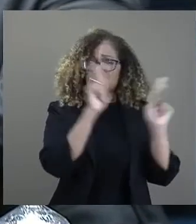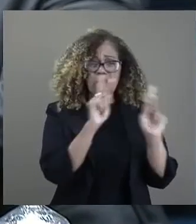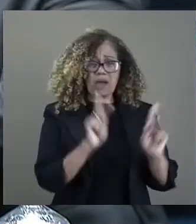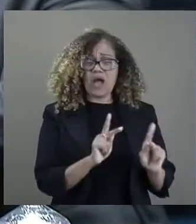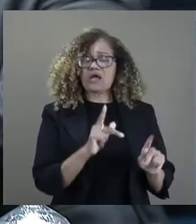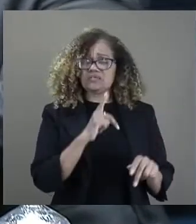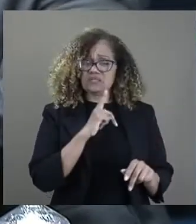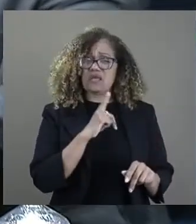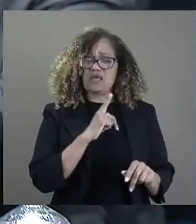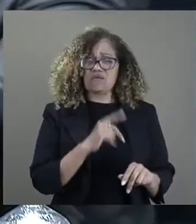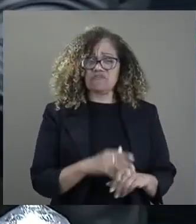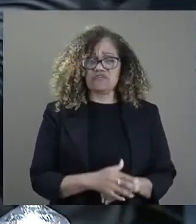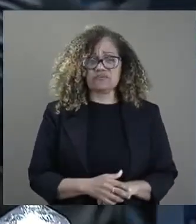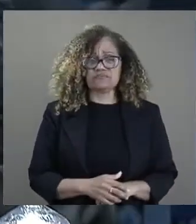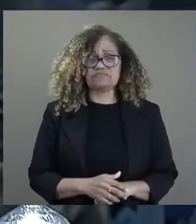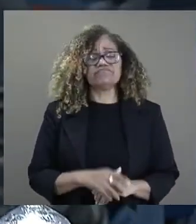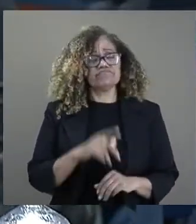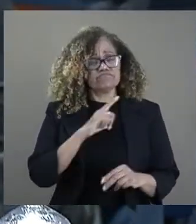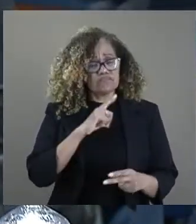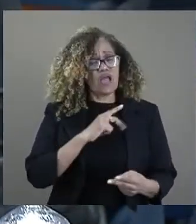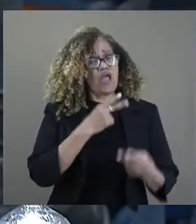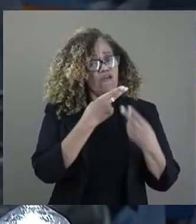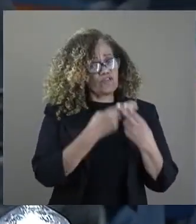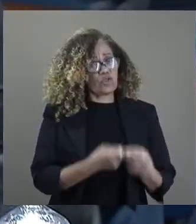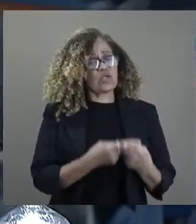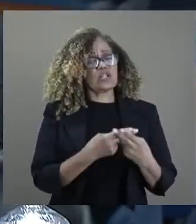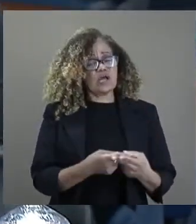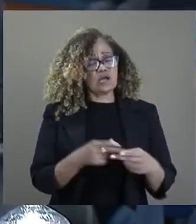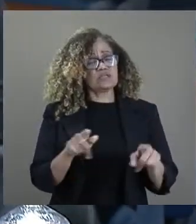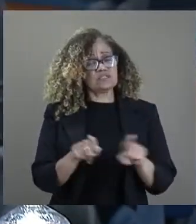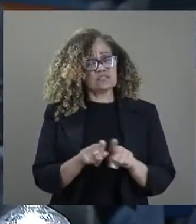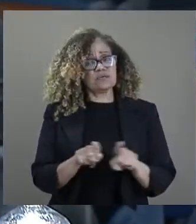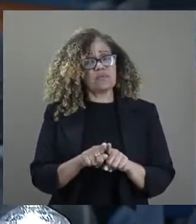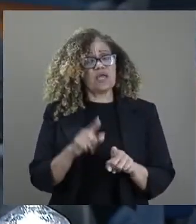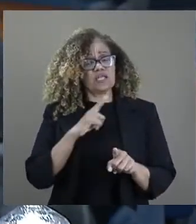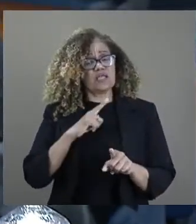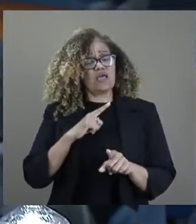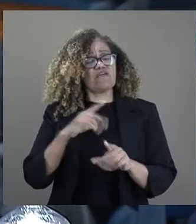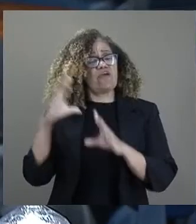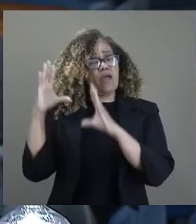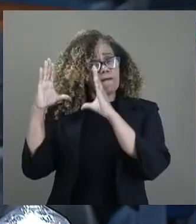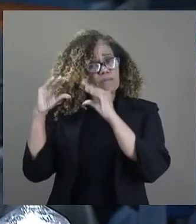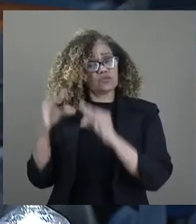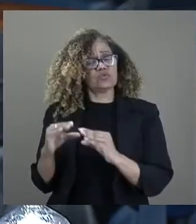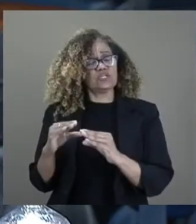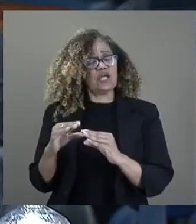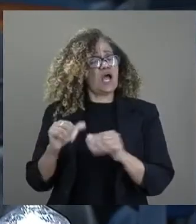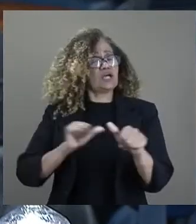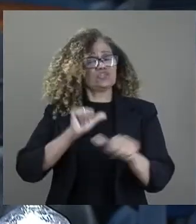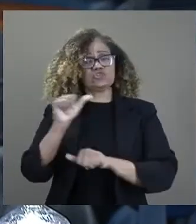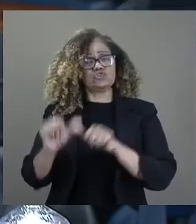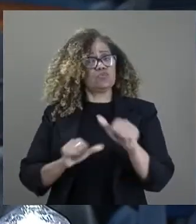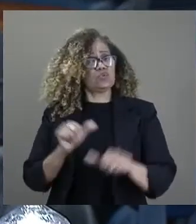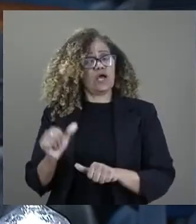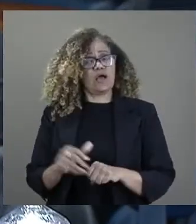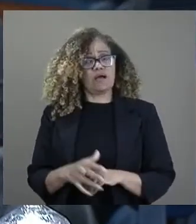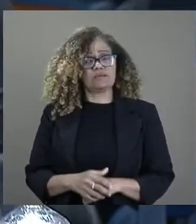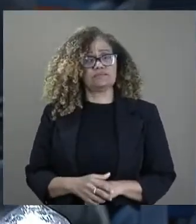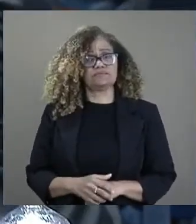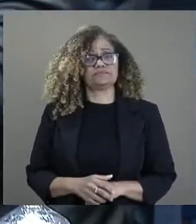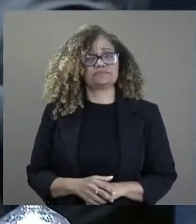o país teve a tolerância e a condição e a maturidade de virar a página. E aqueles que